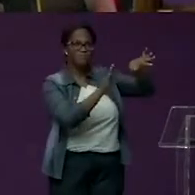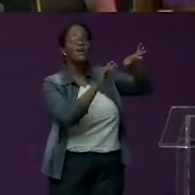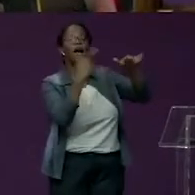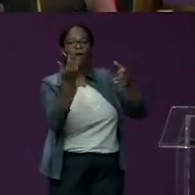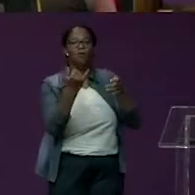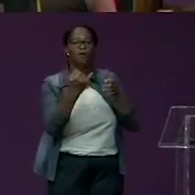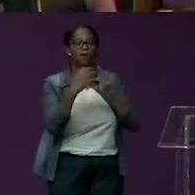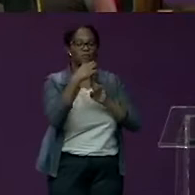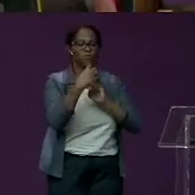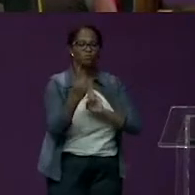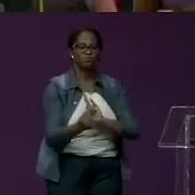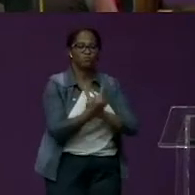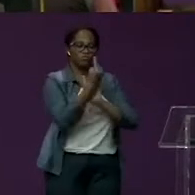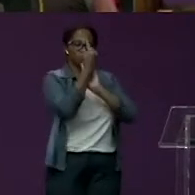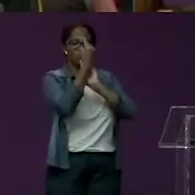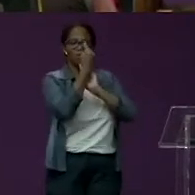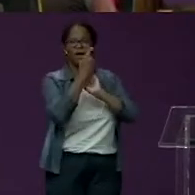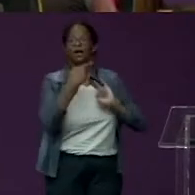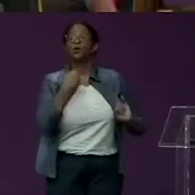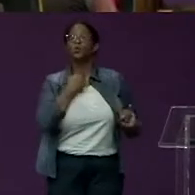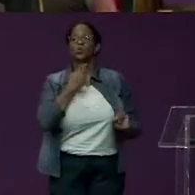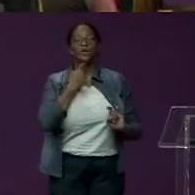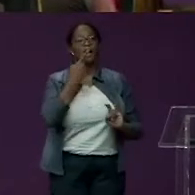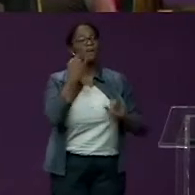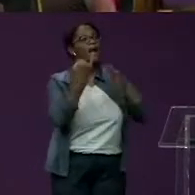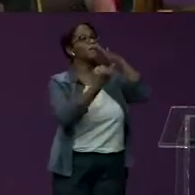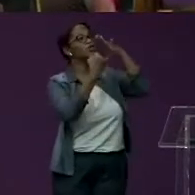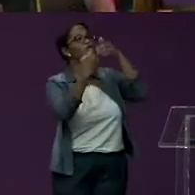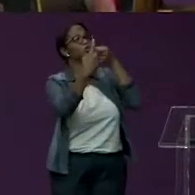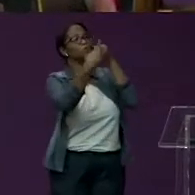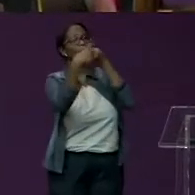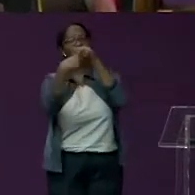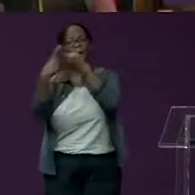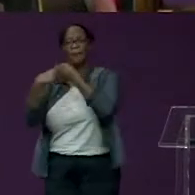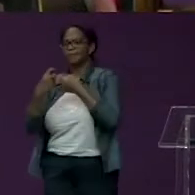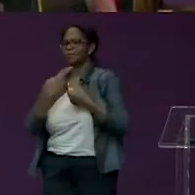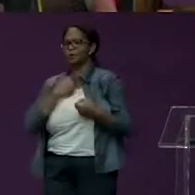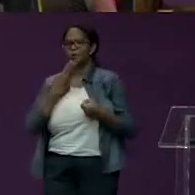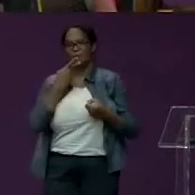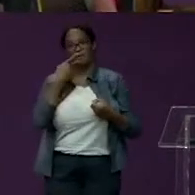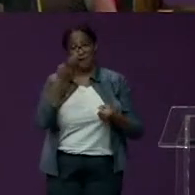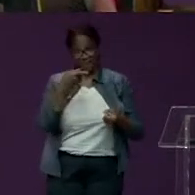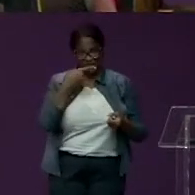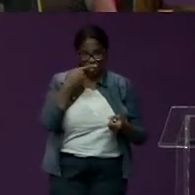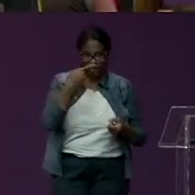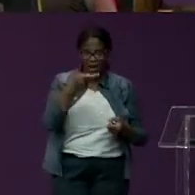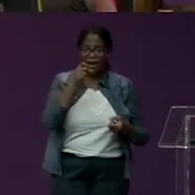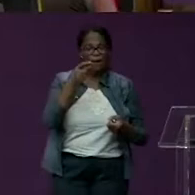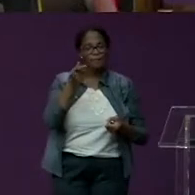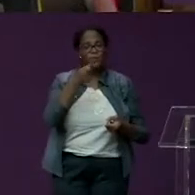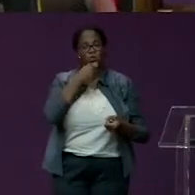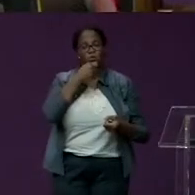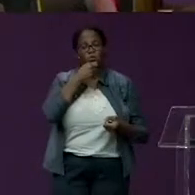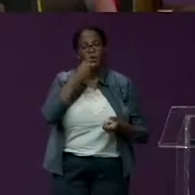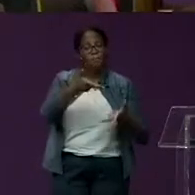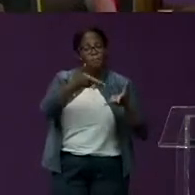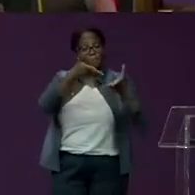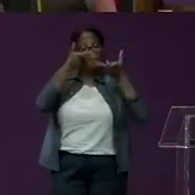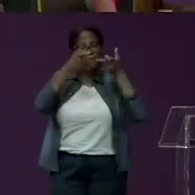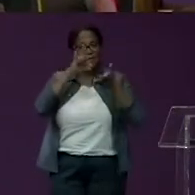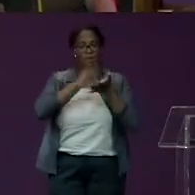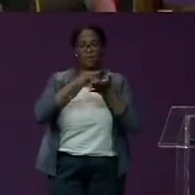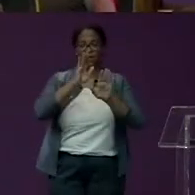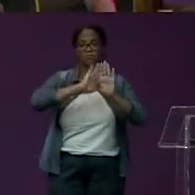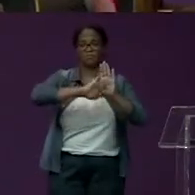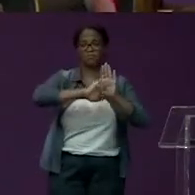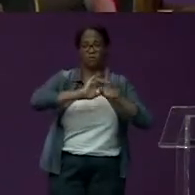clareza disso. Não dá para dizer que nós somos uma junção de institutos. Quem diz isso não consegue perceber o que as